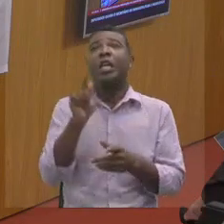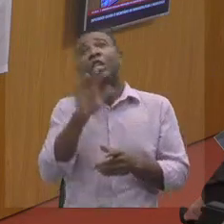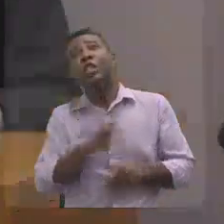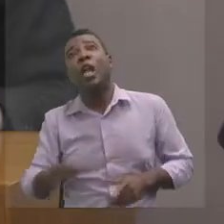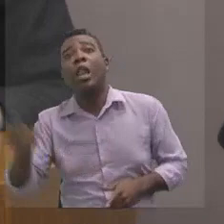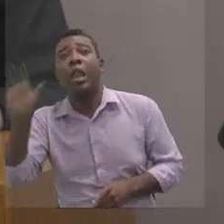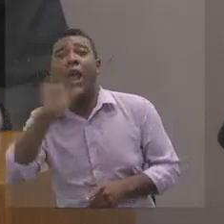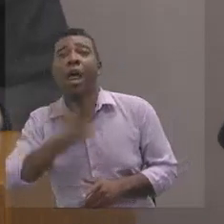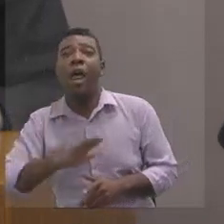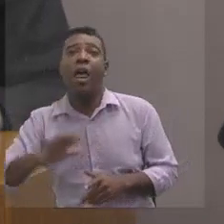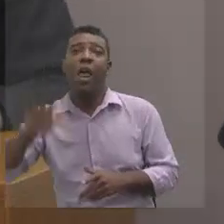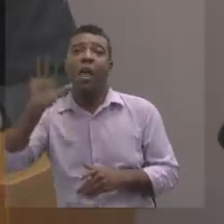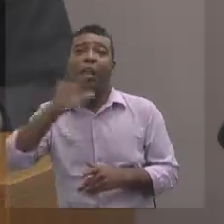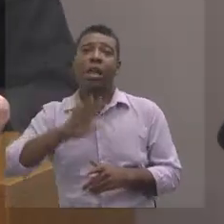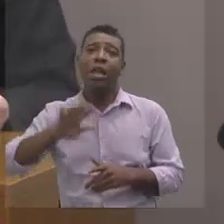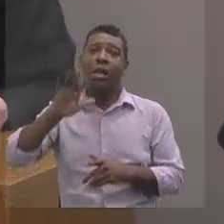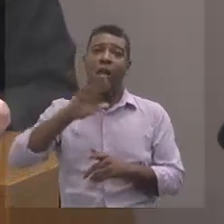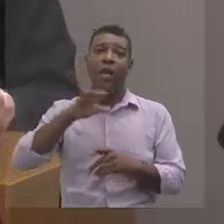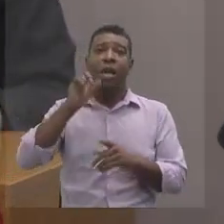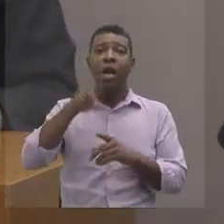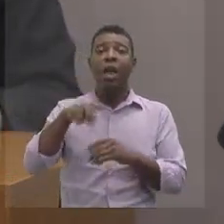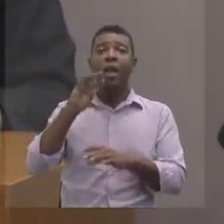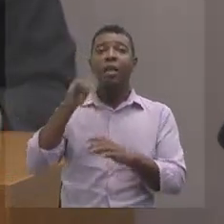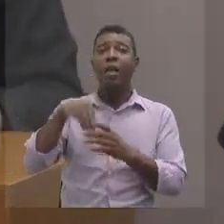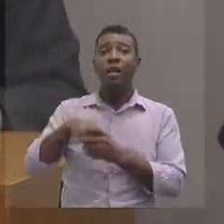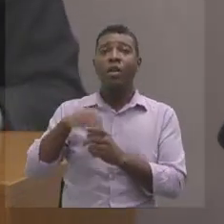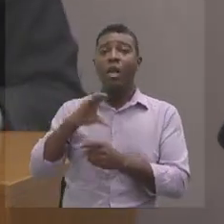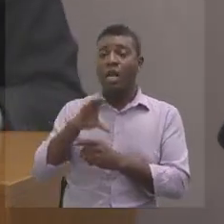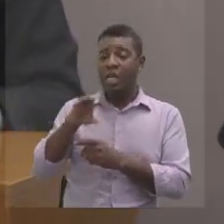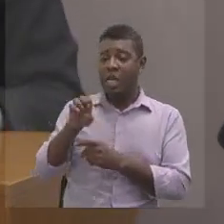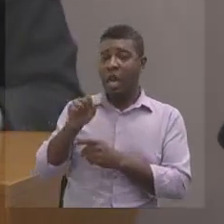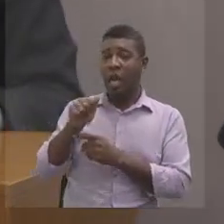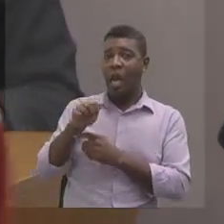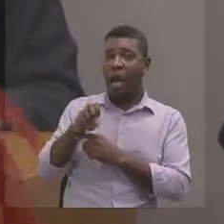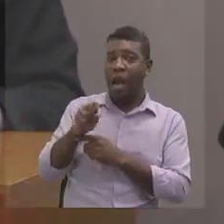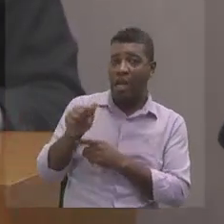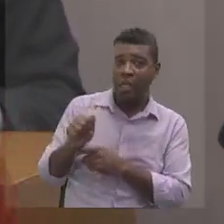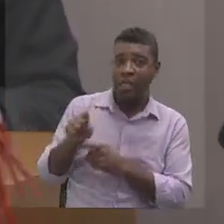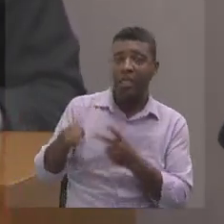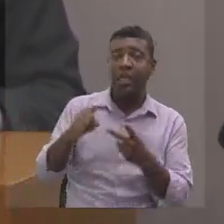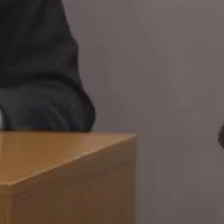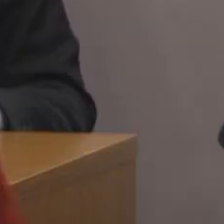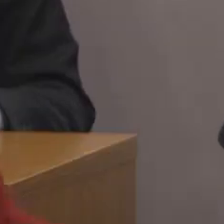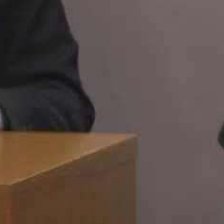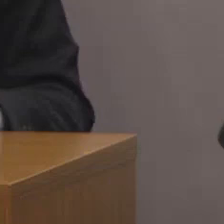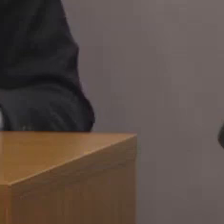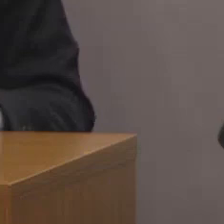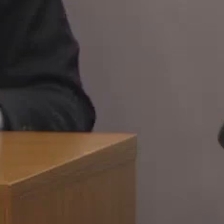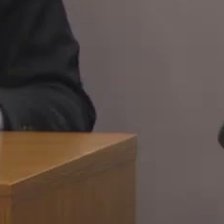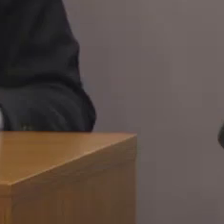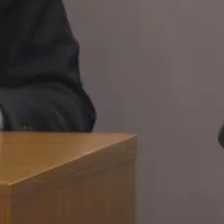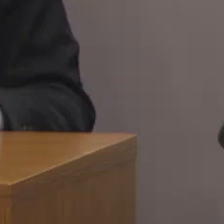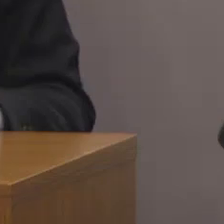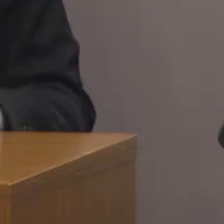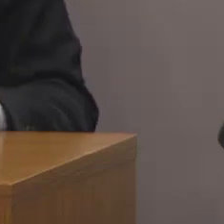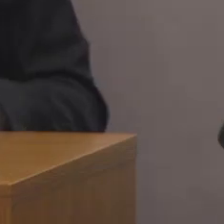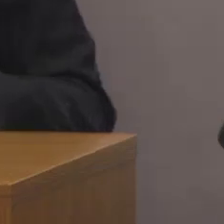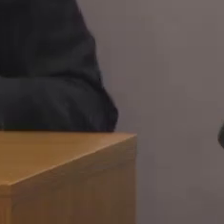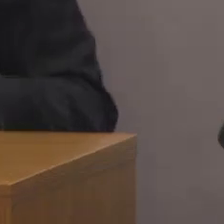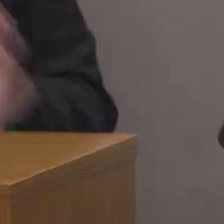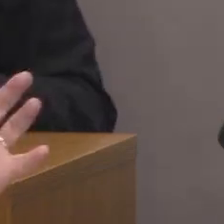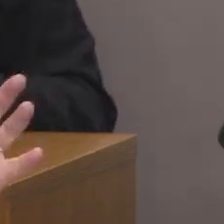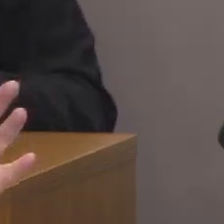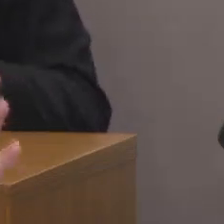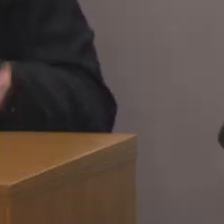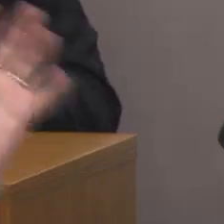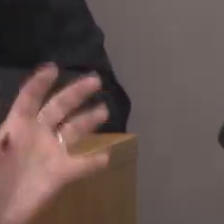a privatização e a privatização do metrô foram patas estratégicas do governo Zema então